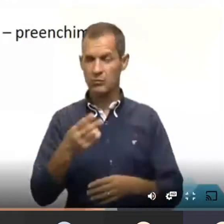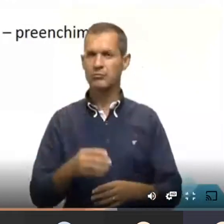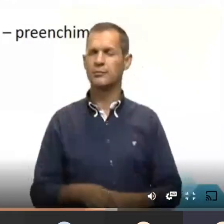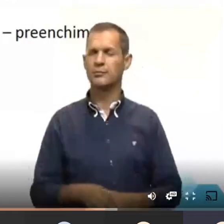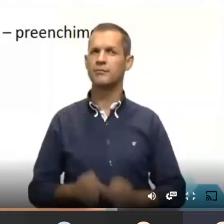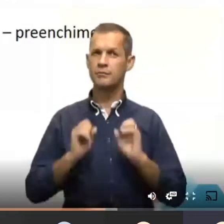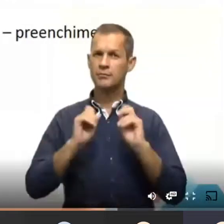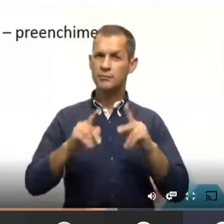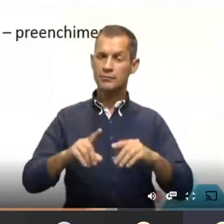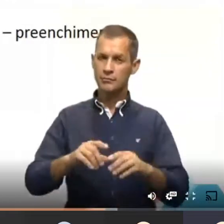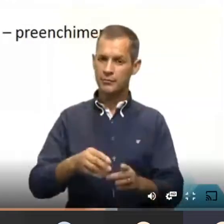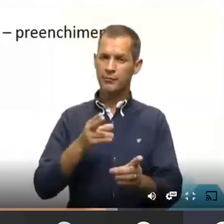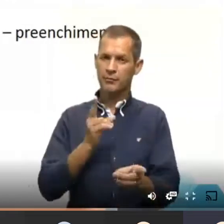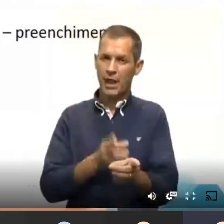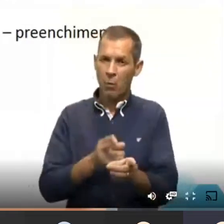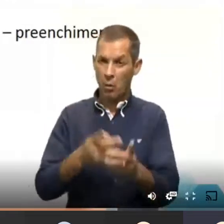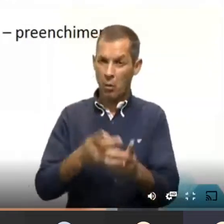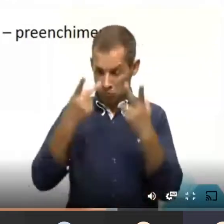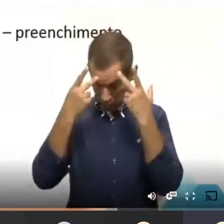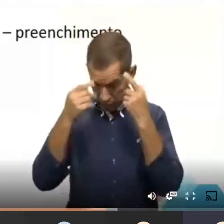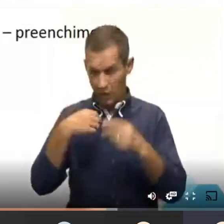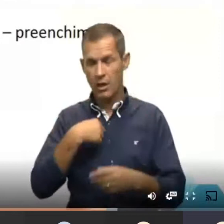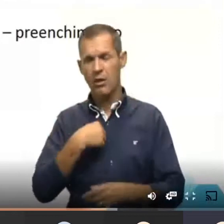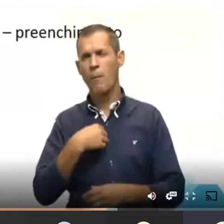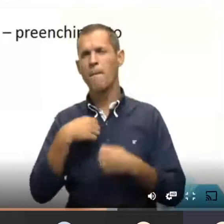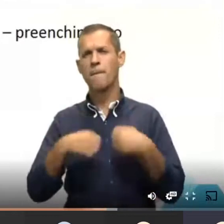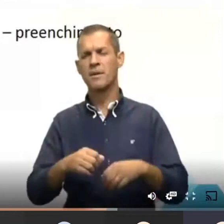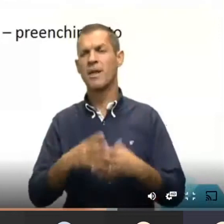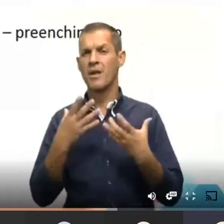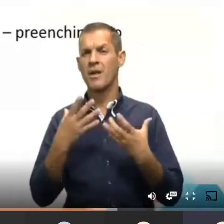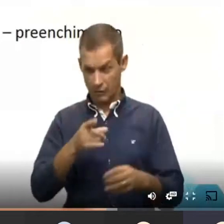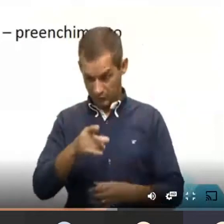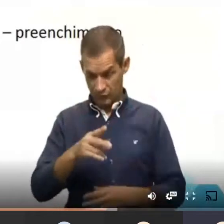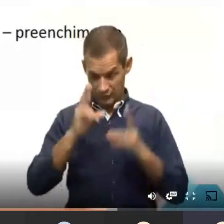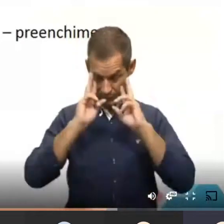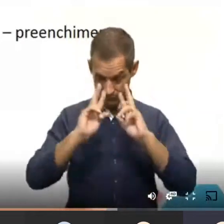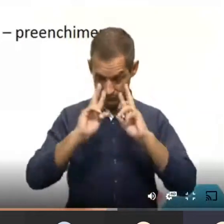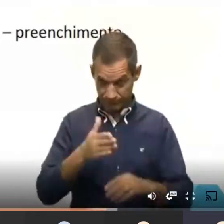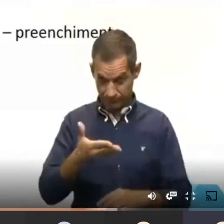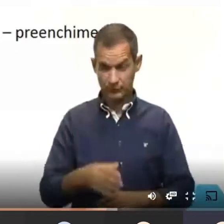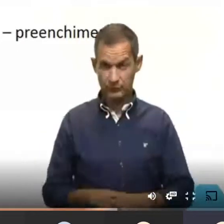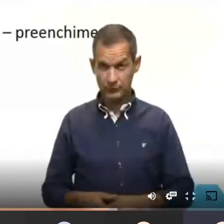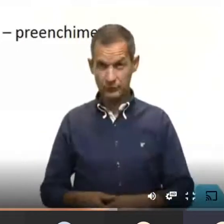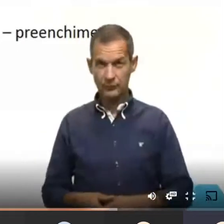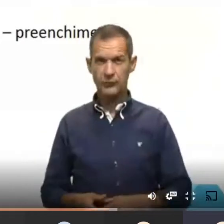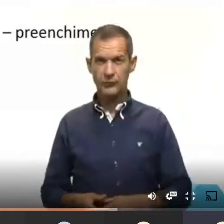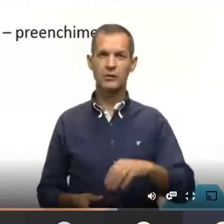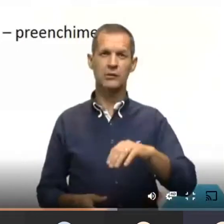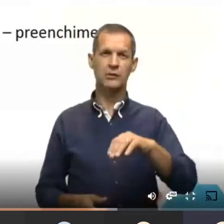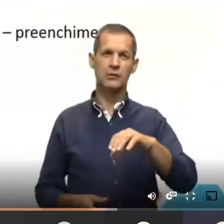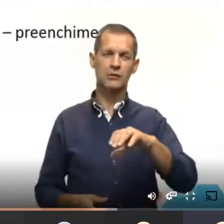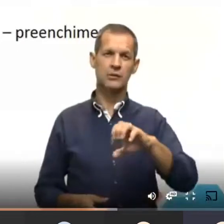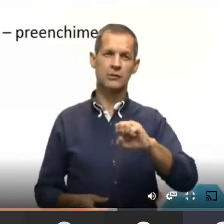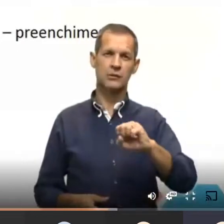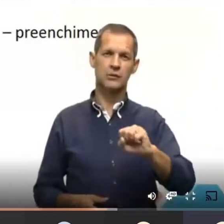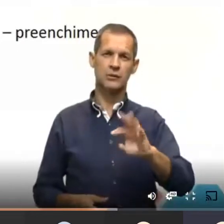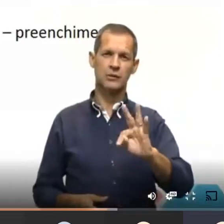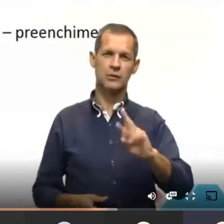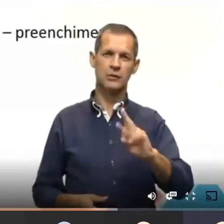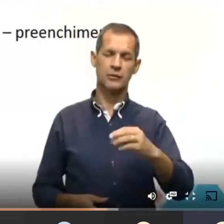duas, ok? Na próstata normal, eu quero que vocês observem o estroma, né, que é